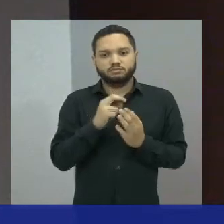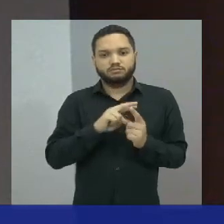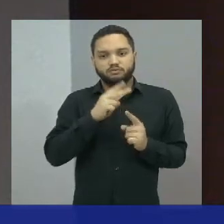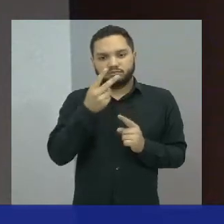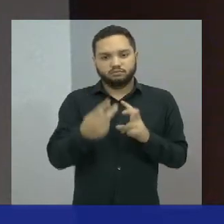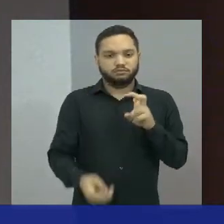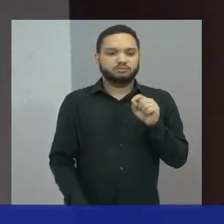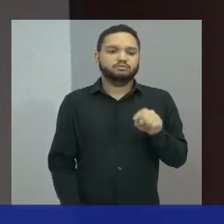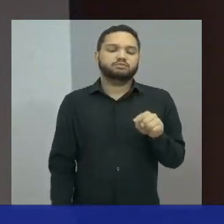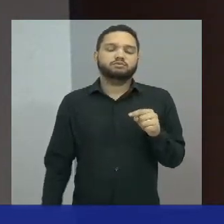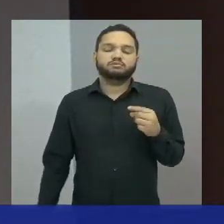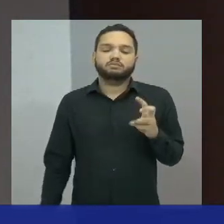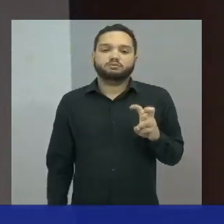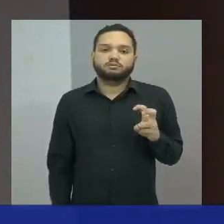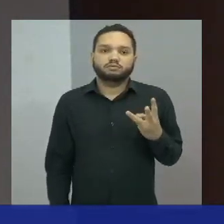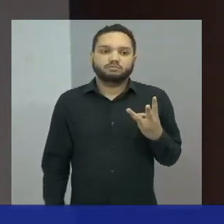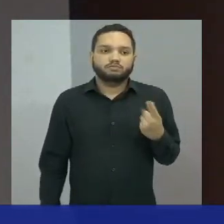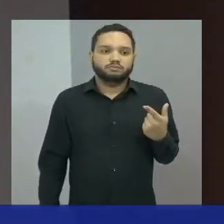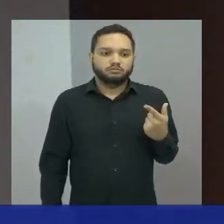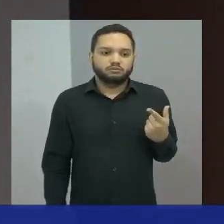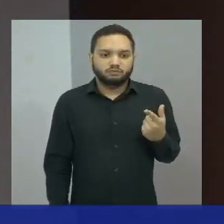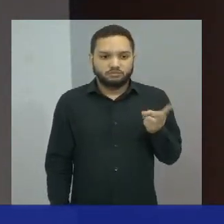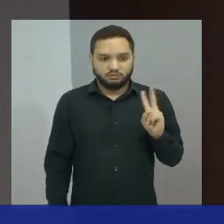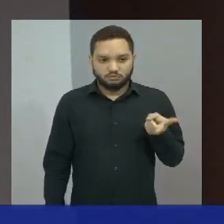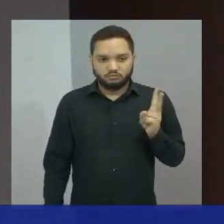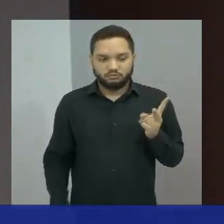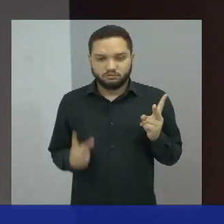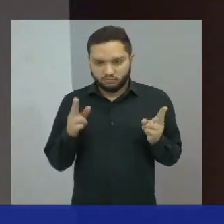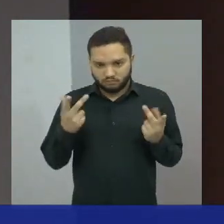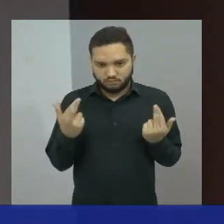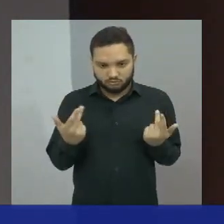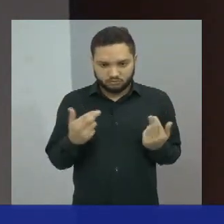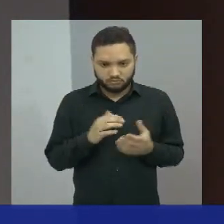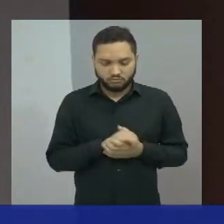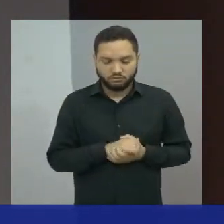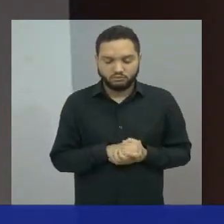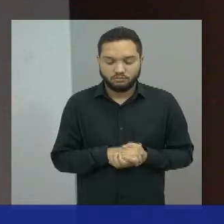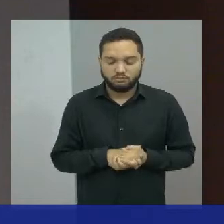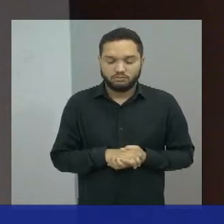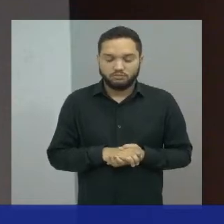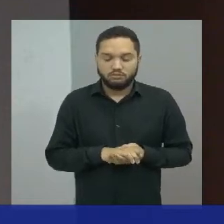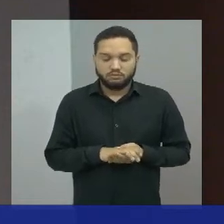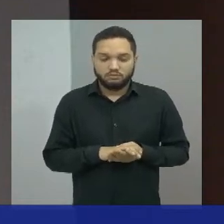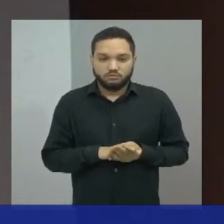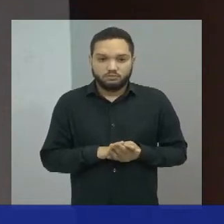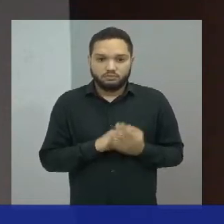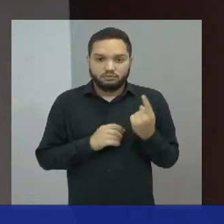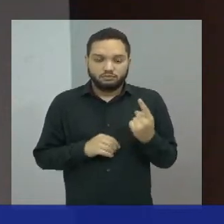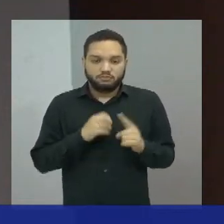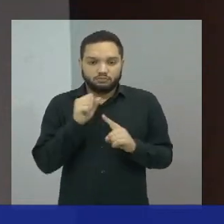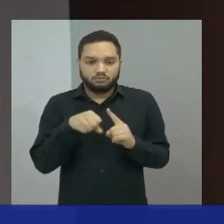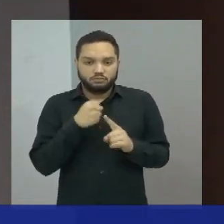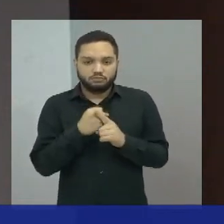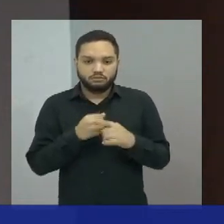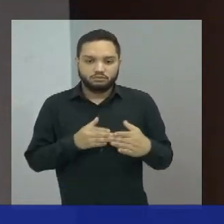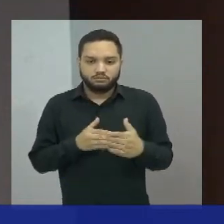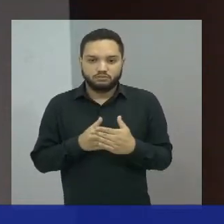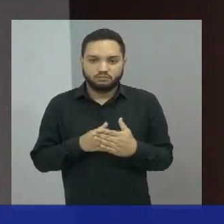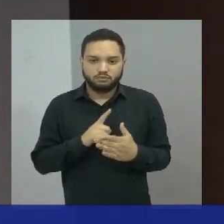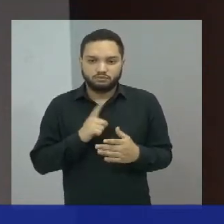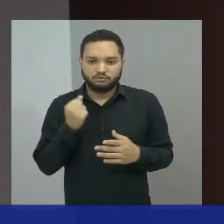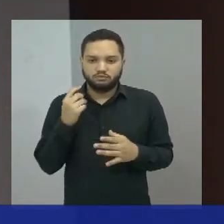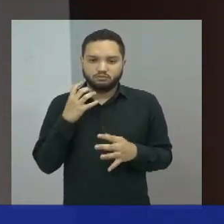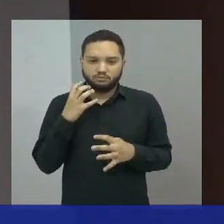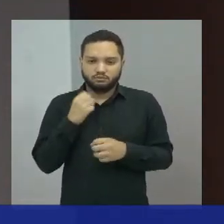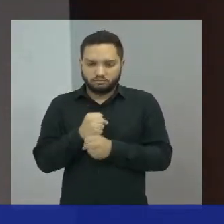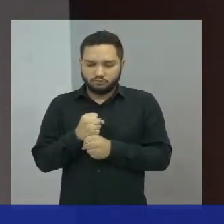R$ 5.532, para a mesma infração, da mesma gravidade. Uma sociedade limitada com